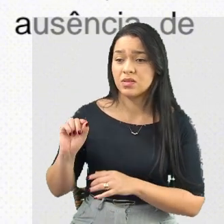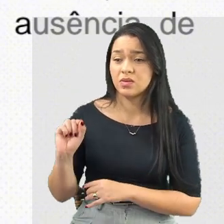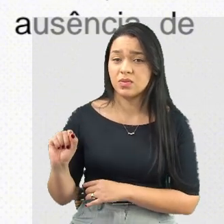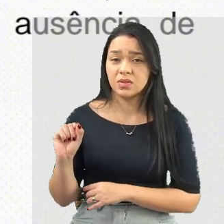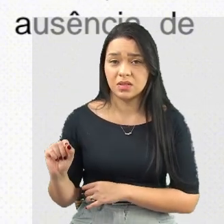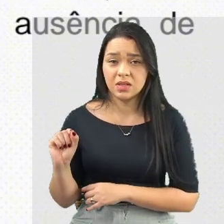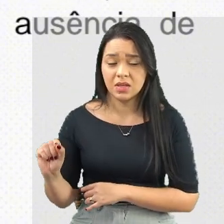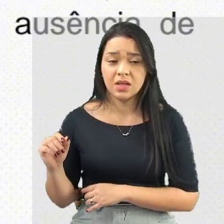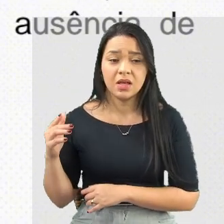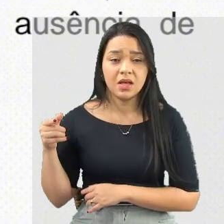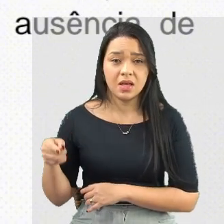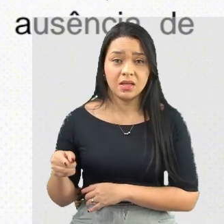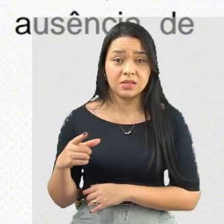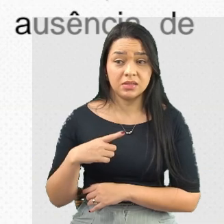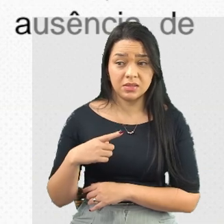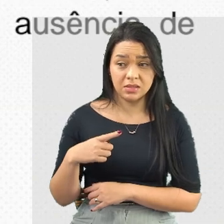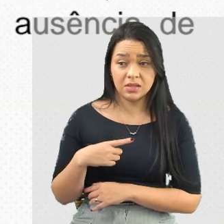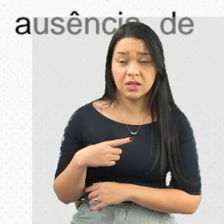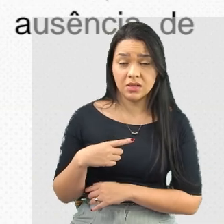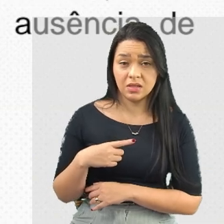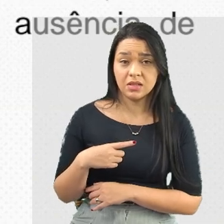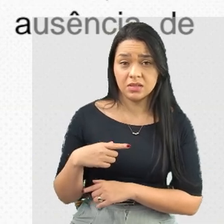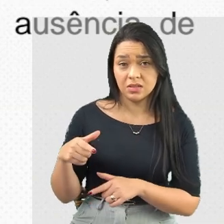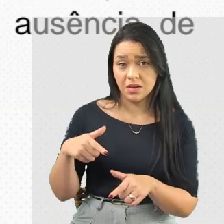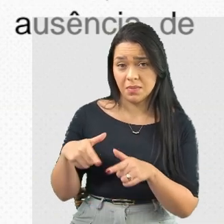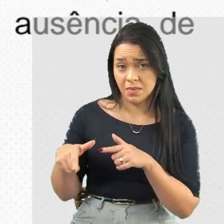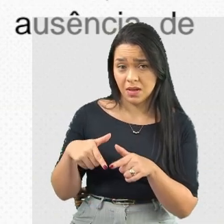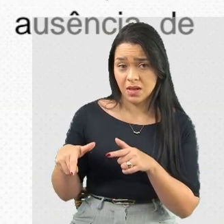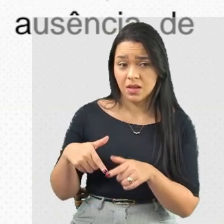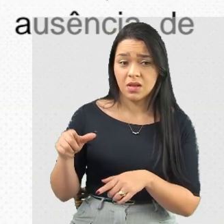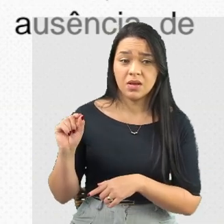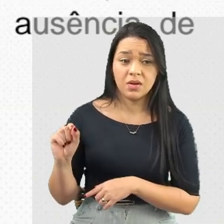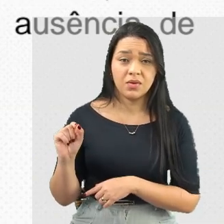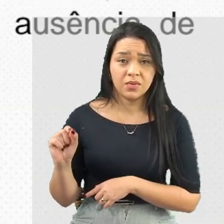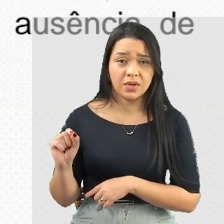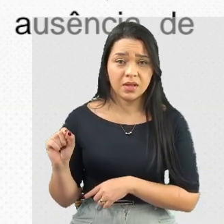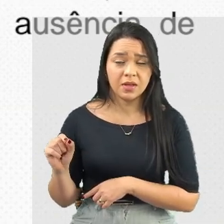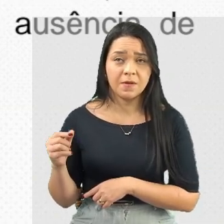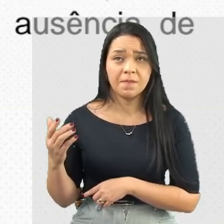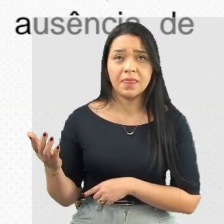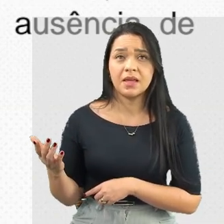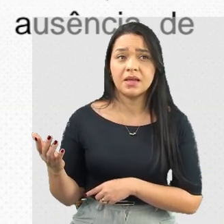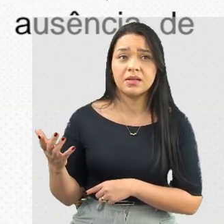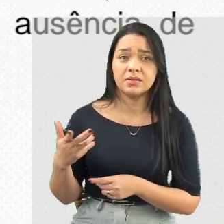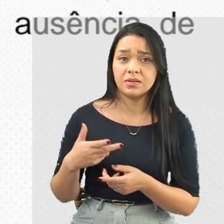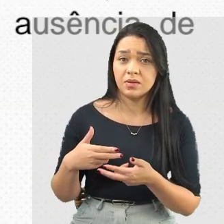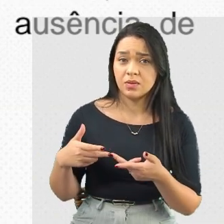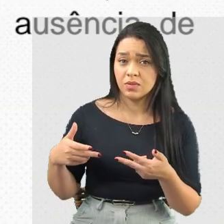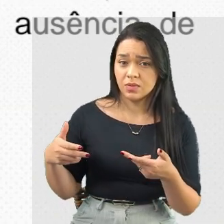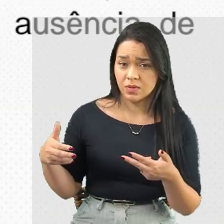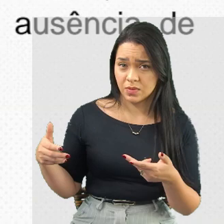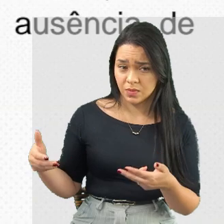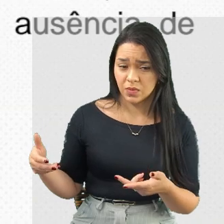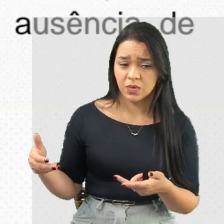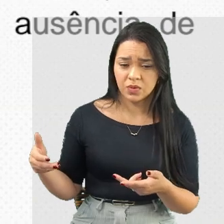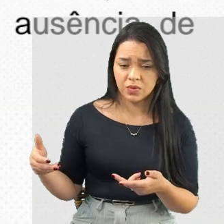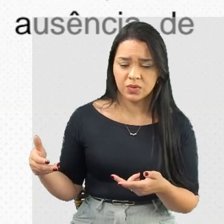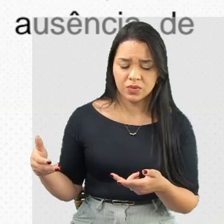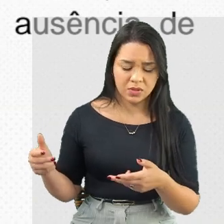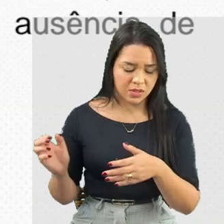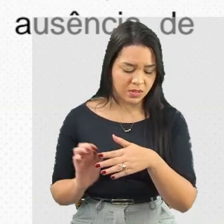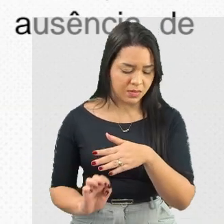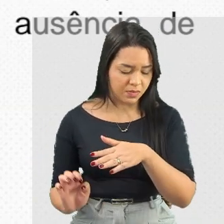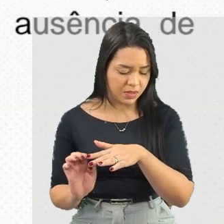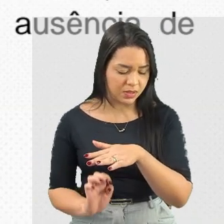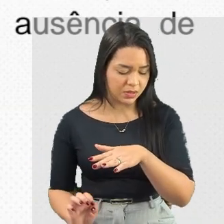cenários, essa condição de imigrante, ela é uma condição da qual muitos empresários,